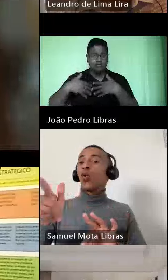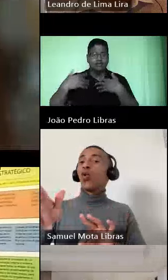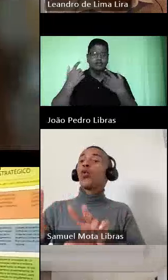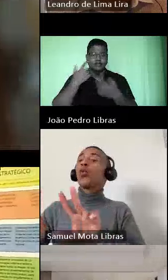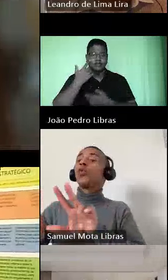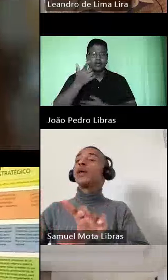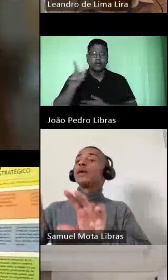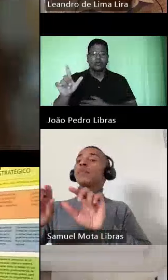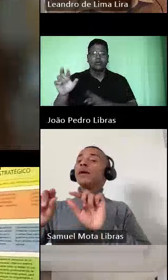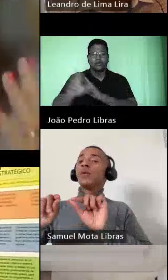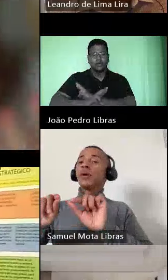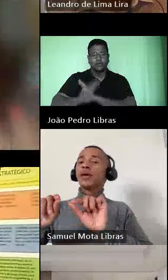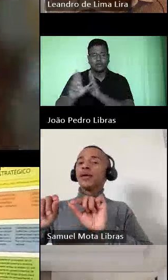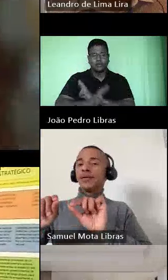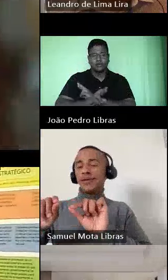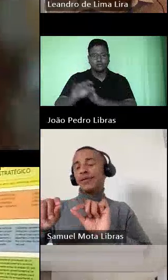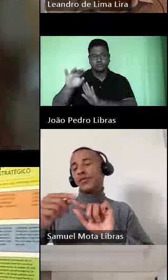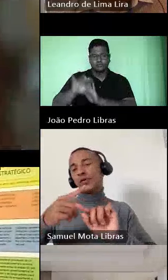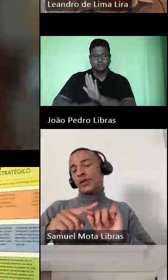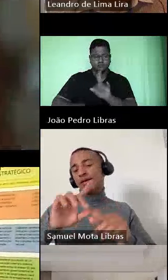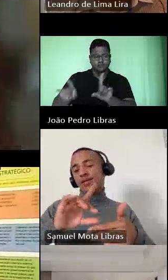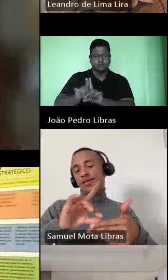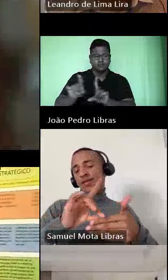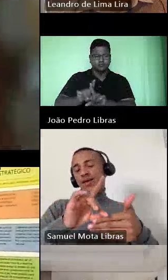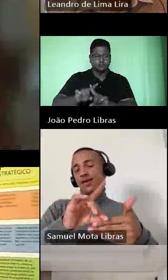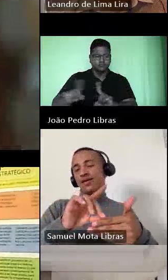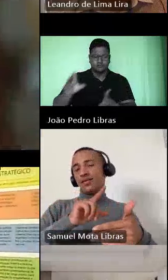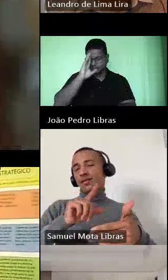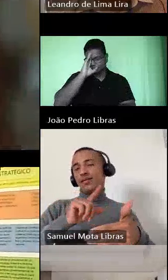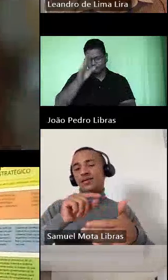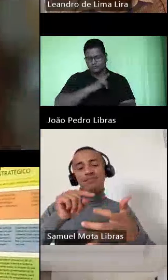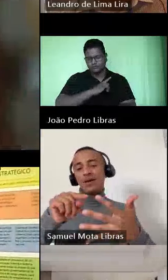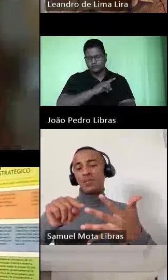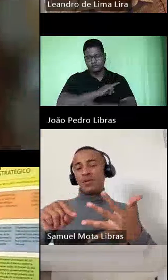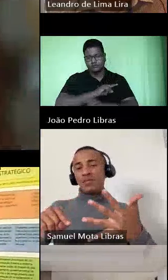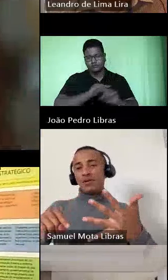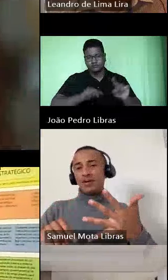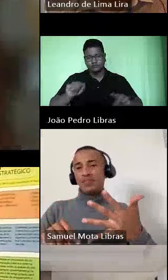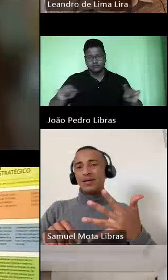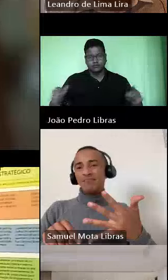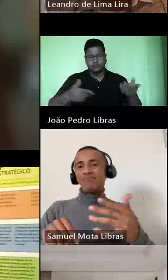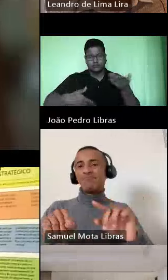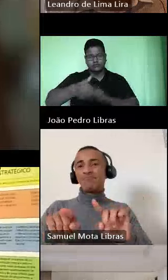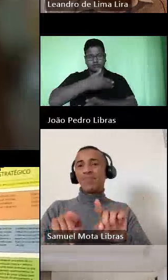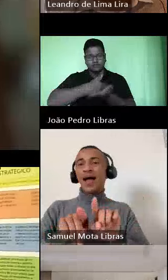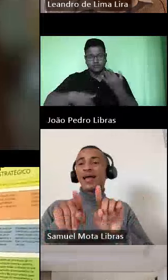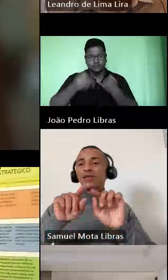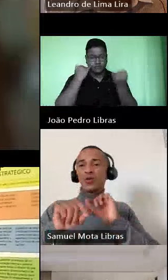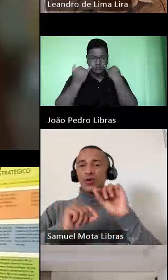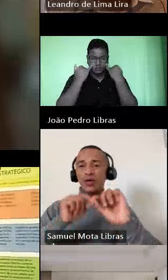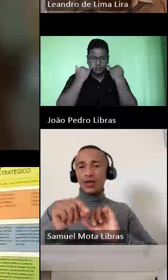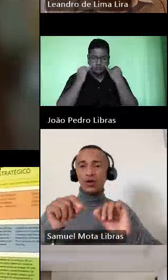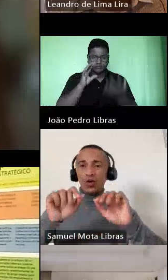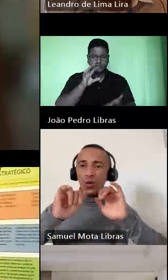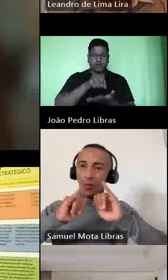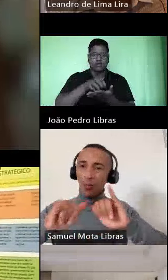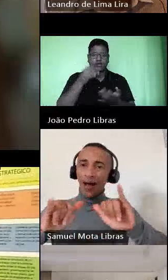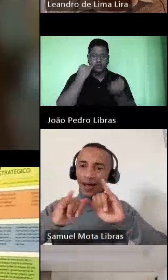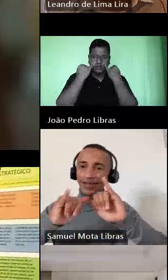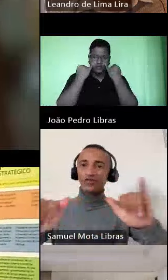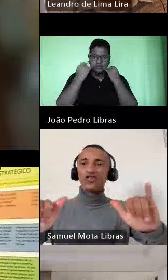lideran é uma coisa né que tem vários vários aspectos que é compartilha informações manté a equipe informada sobre as